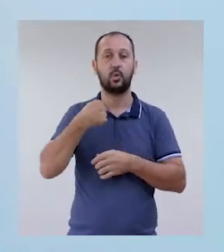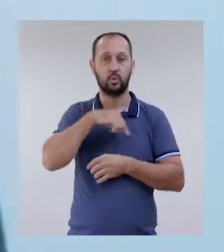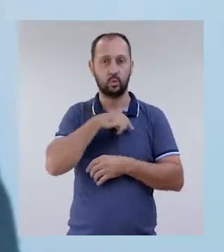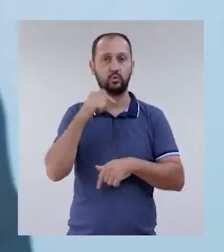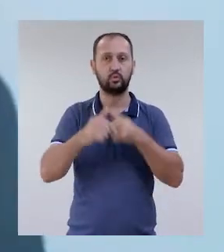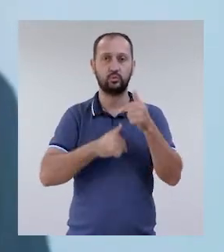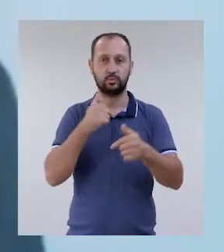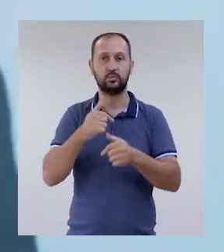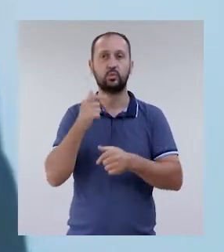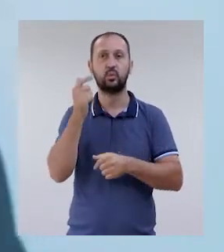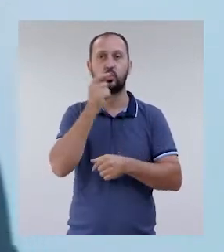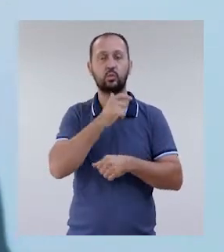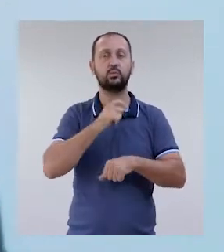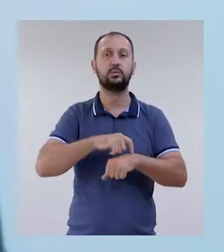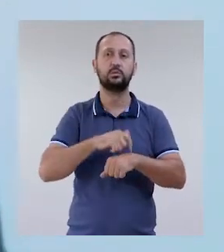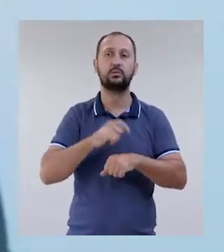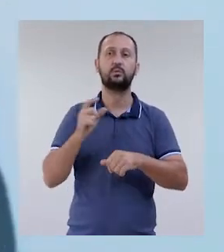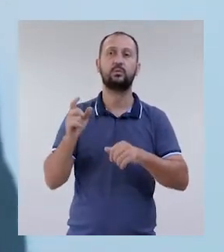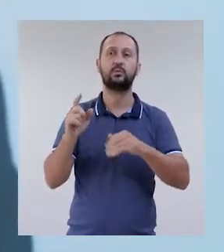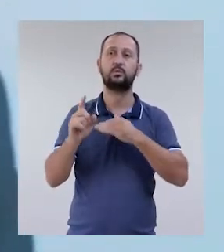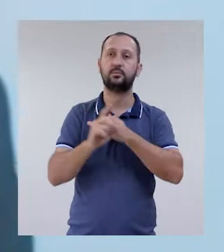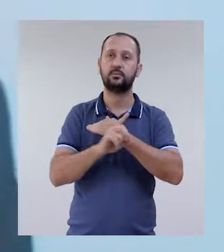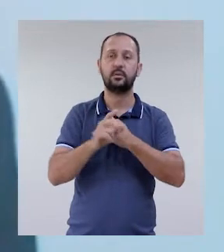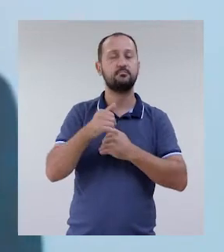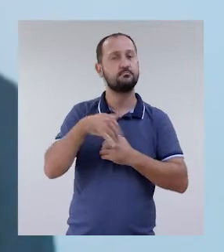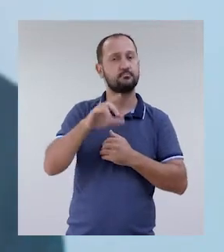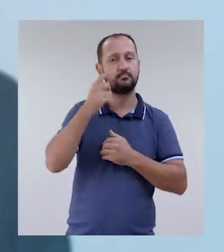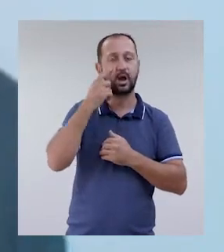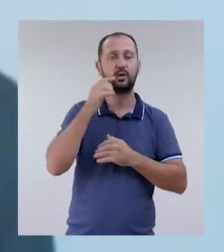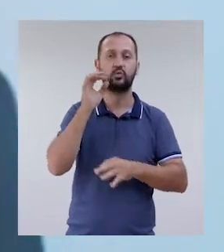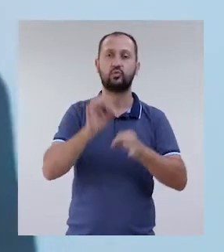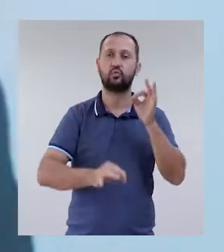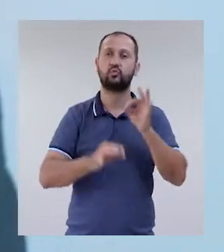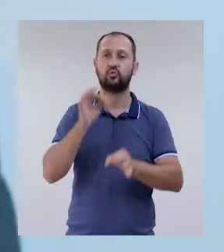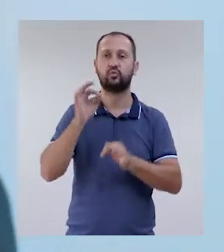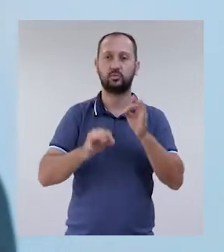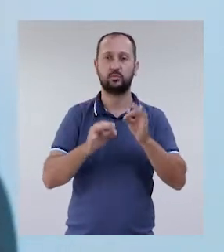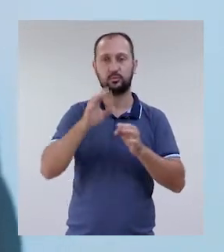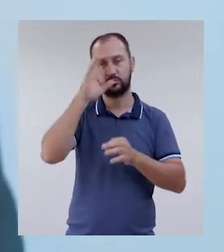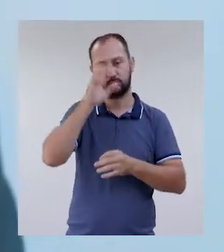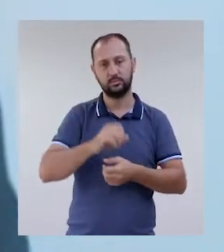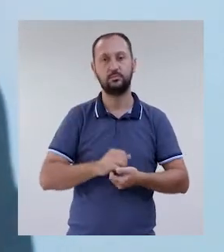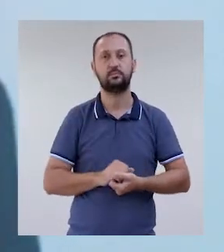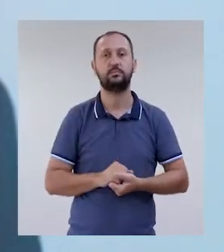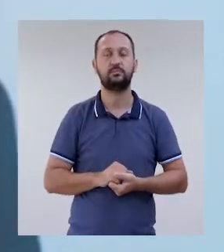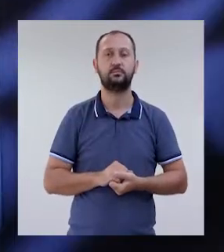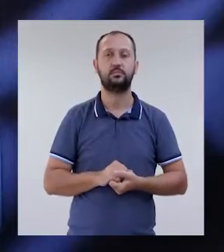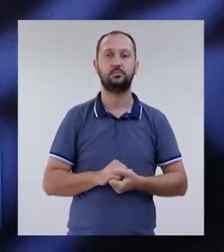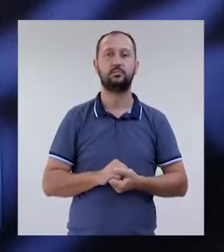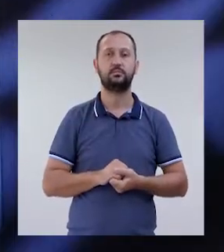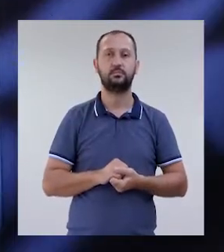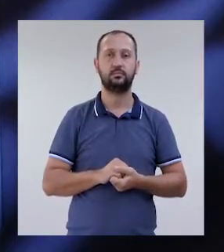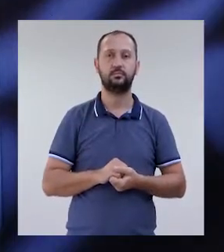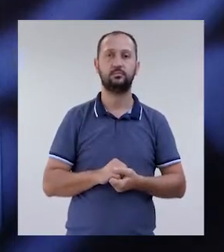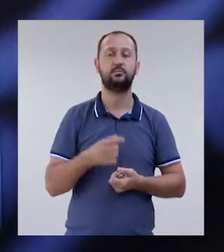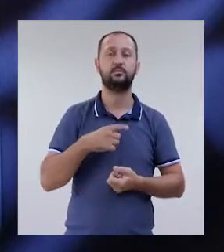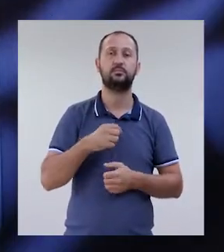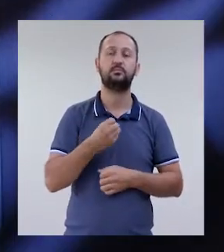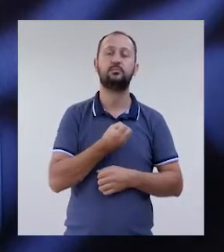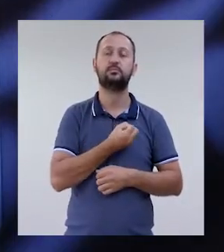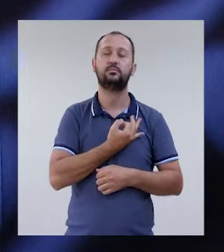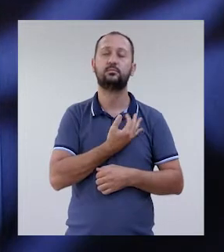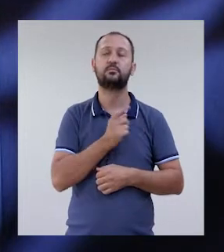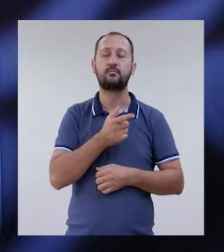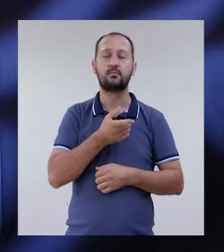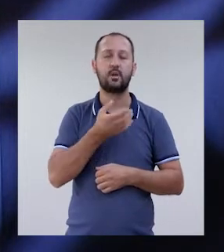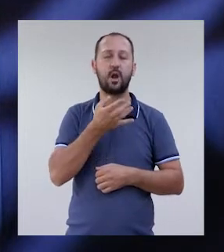gente conseguiu aí, dentro do possível, entregar o máximo de julgamentos e decisões possíveis. Sim, os